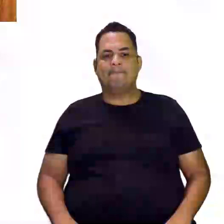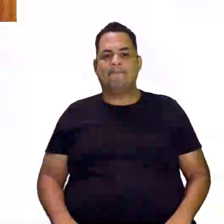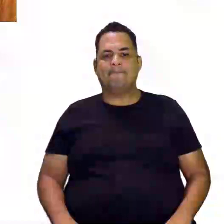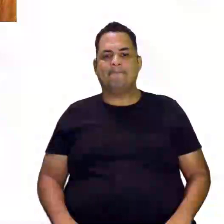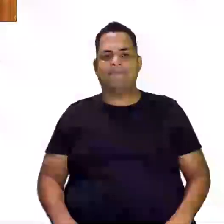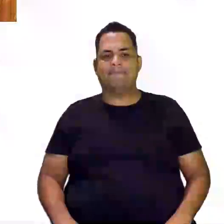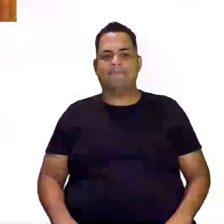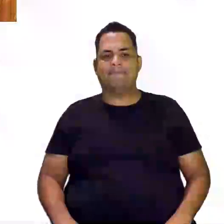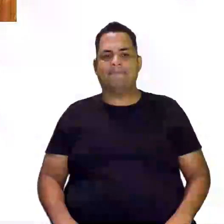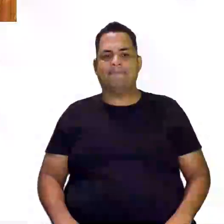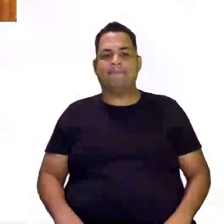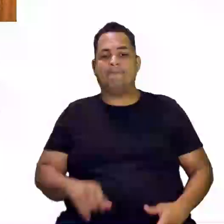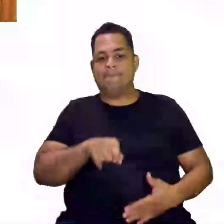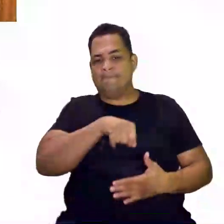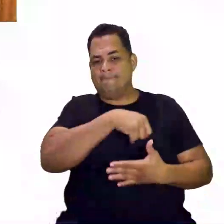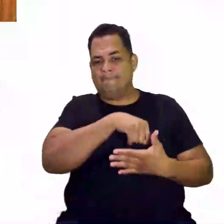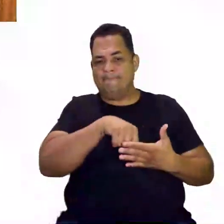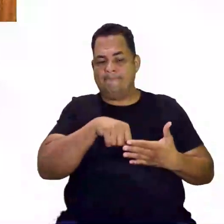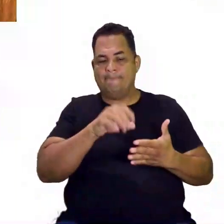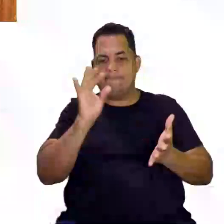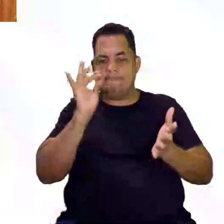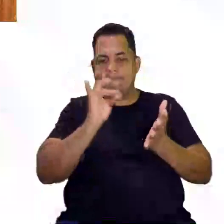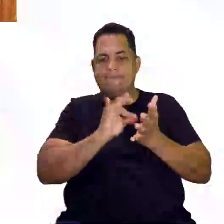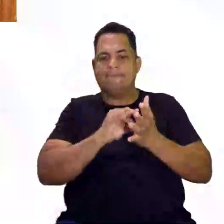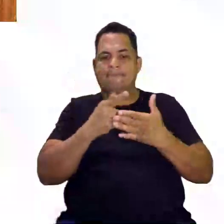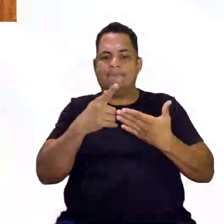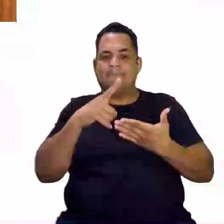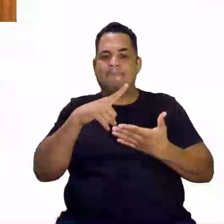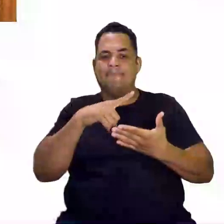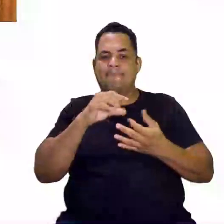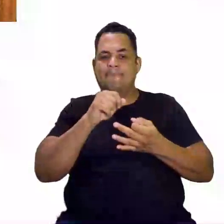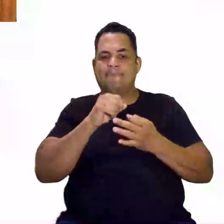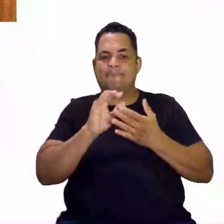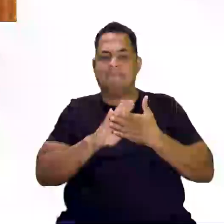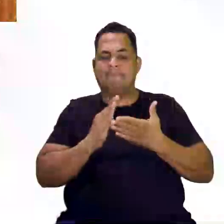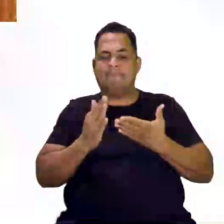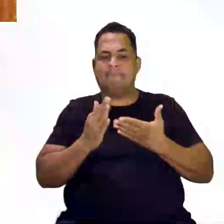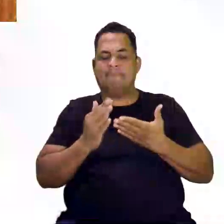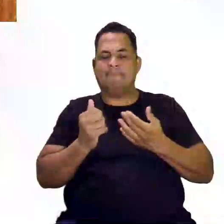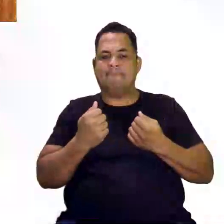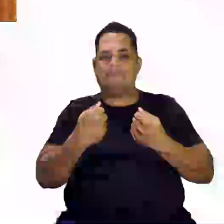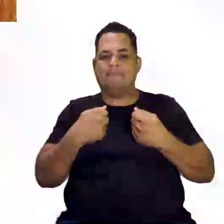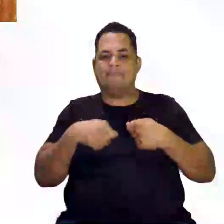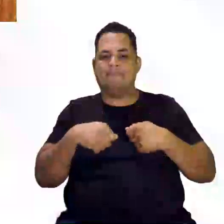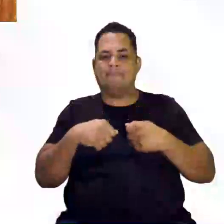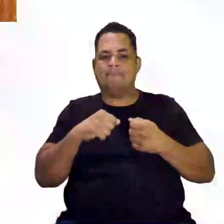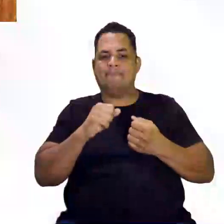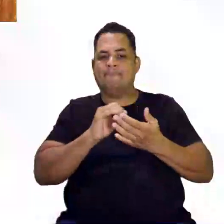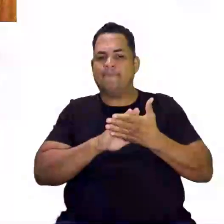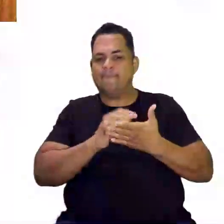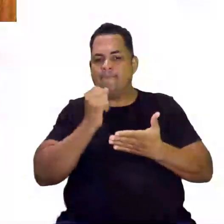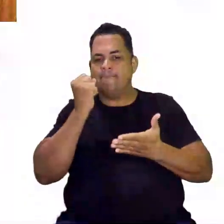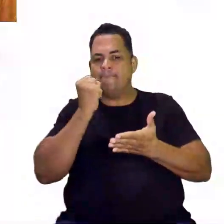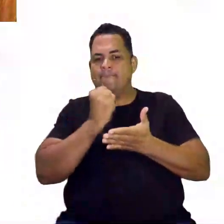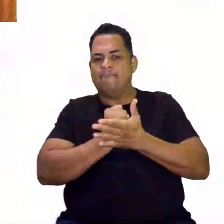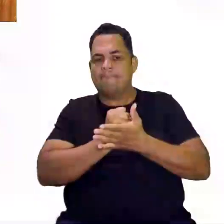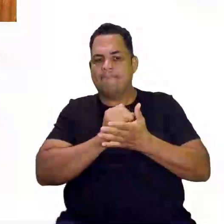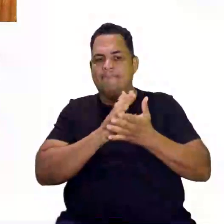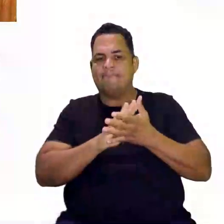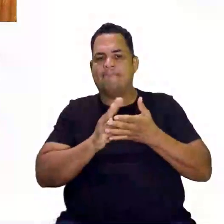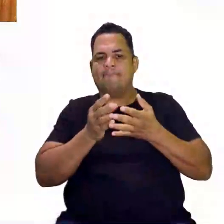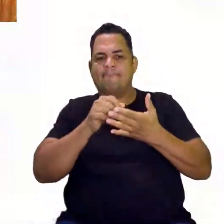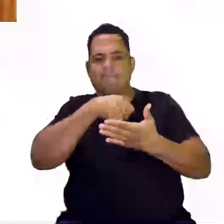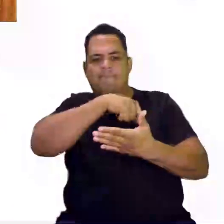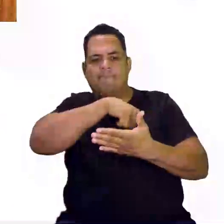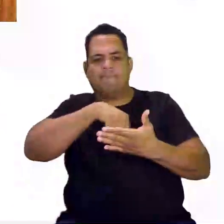que esses escritos, tá, fossem marcados,